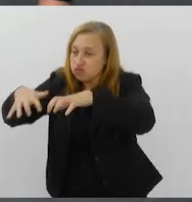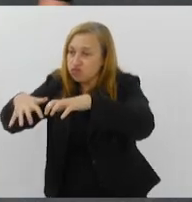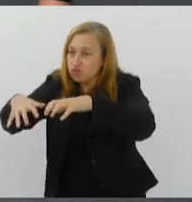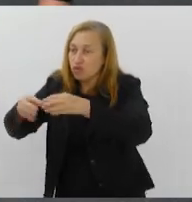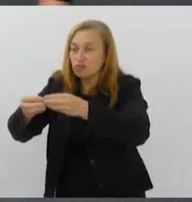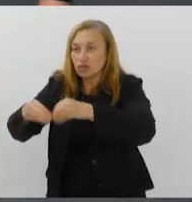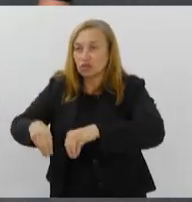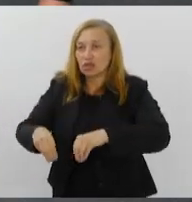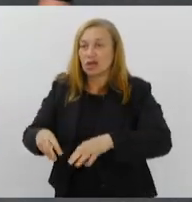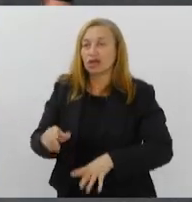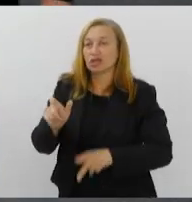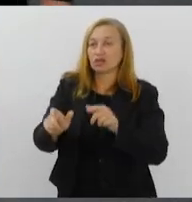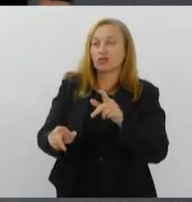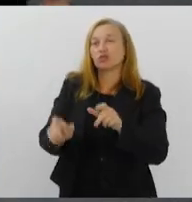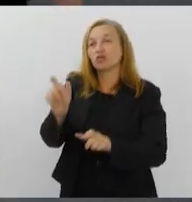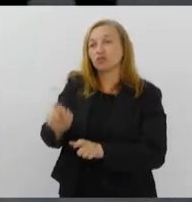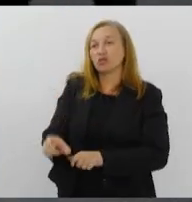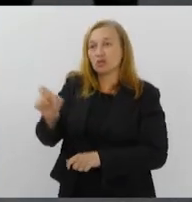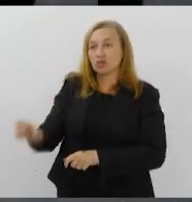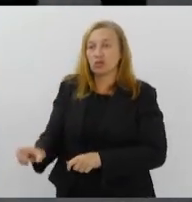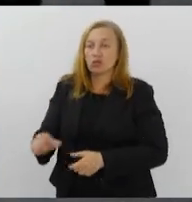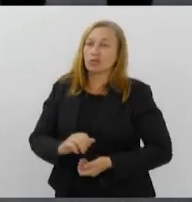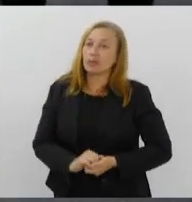ano, ele é um assentamento que,